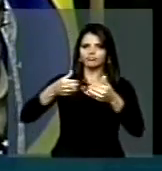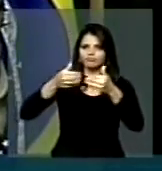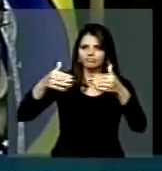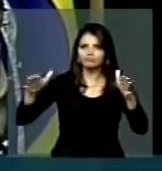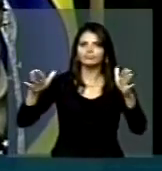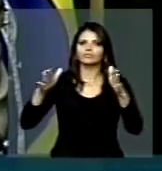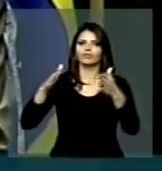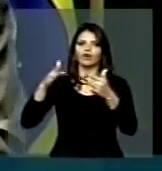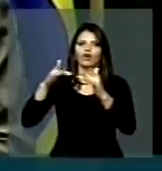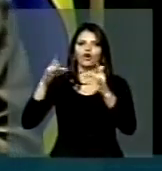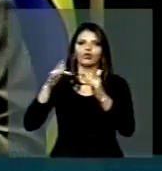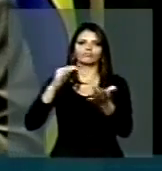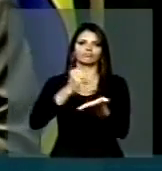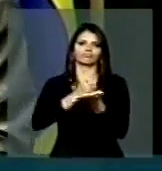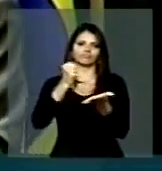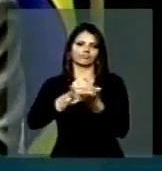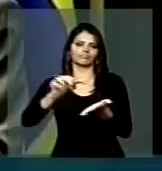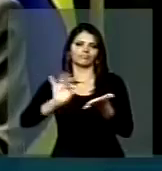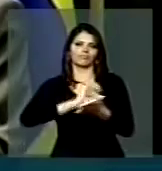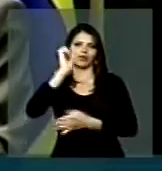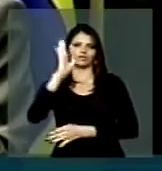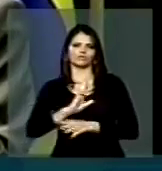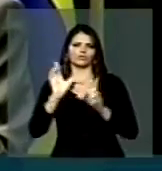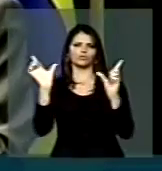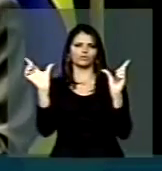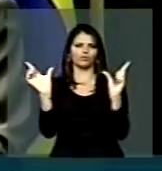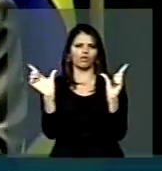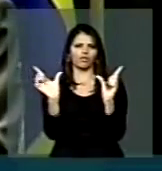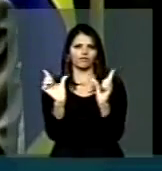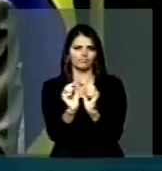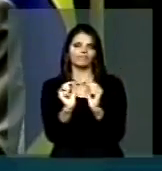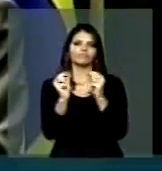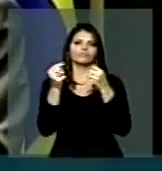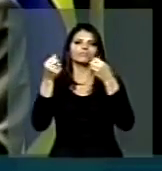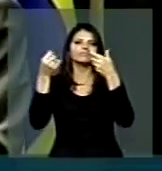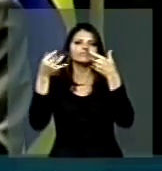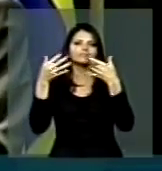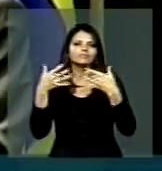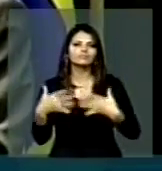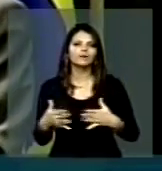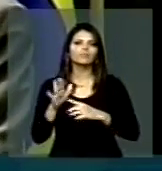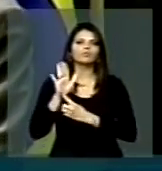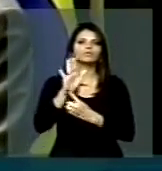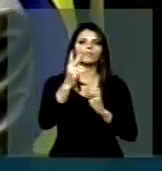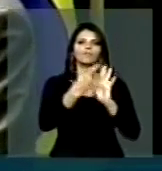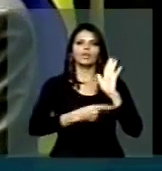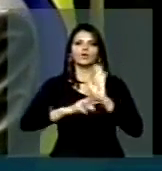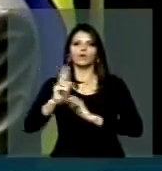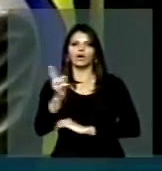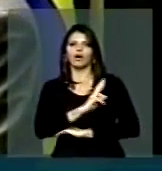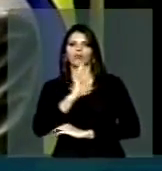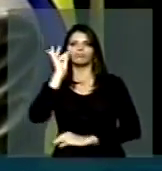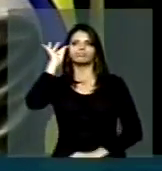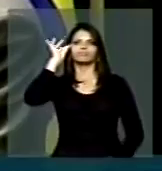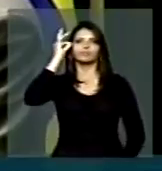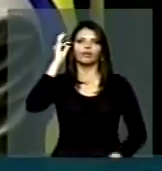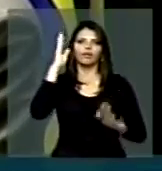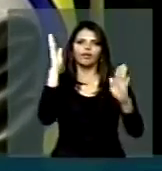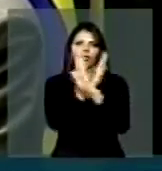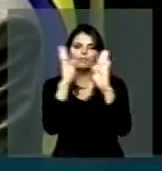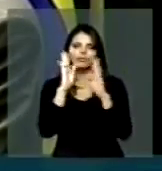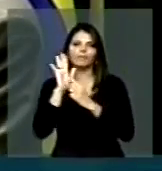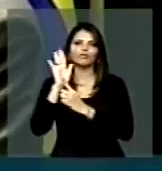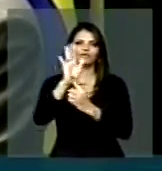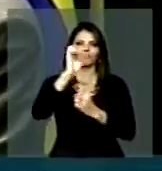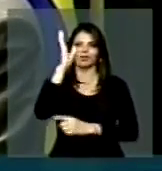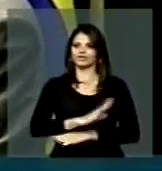ao Brasil. Em suma, estou contando esse detalhe para mostrar que o Plano Real não foi simplesmente de um momento para o outro mostrar